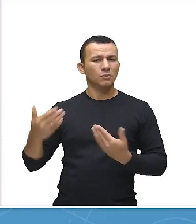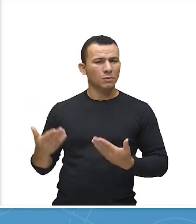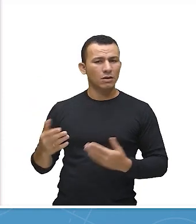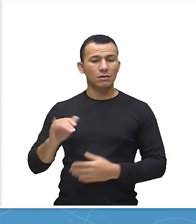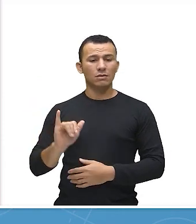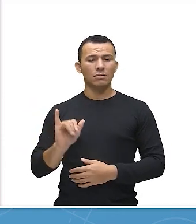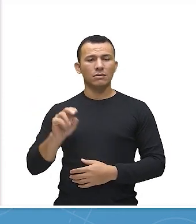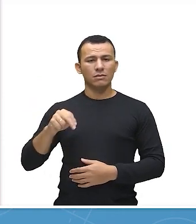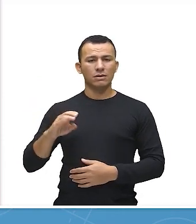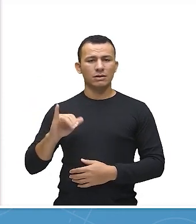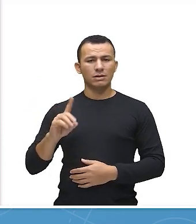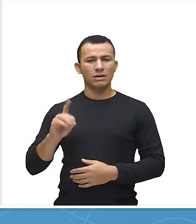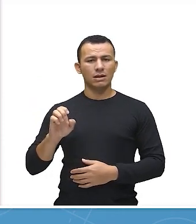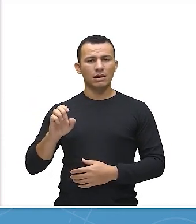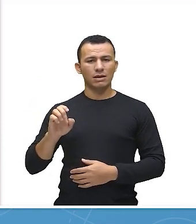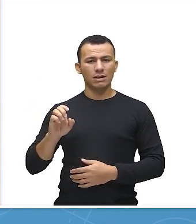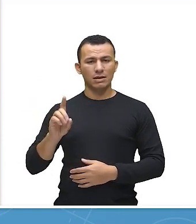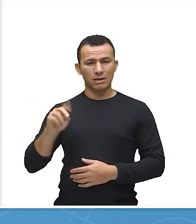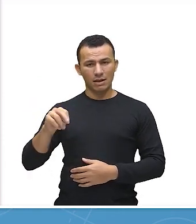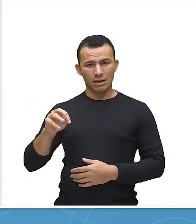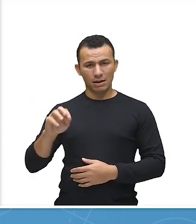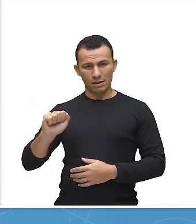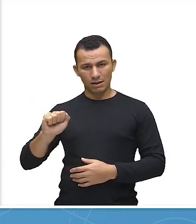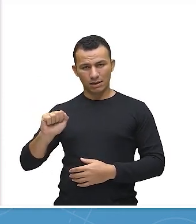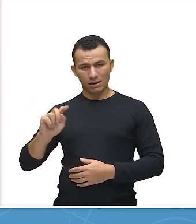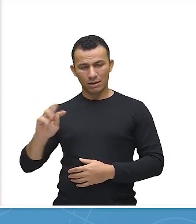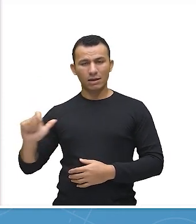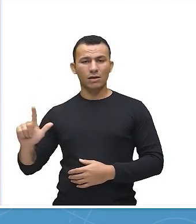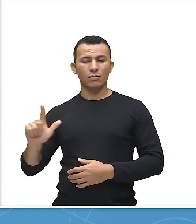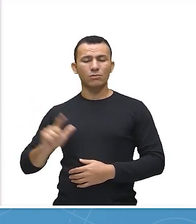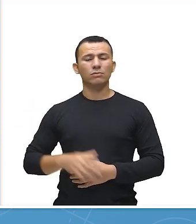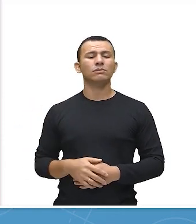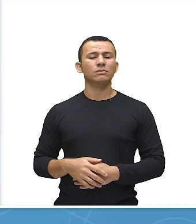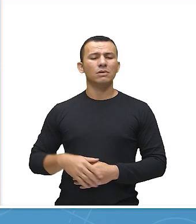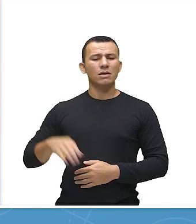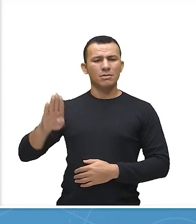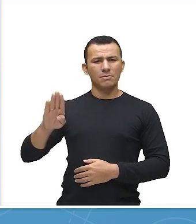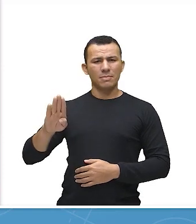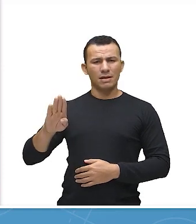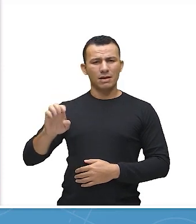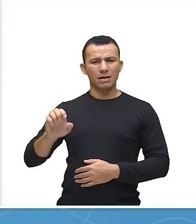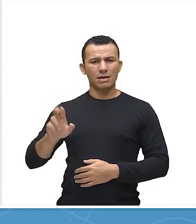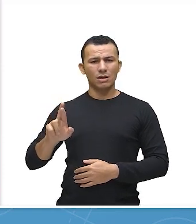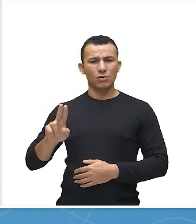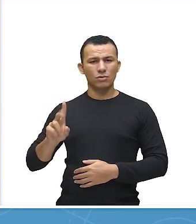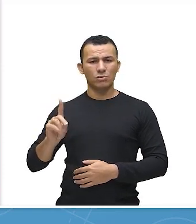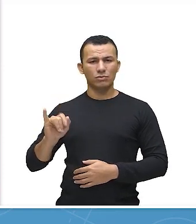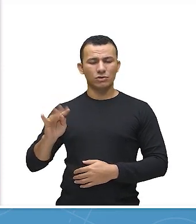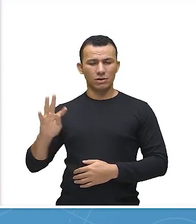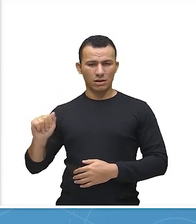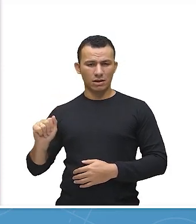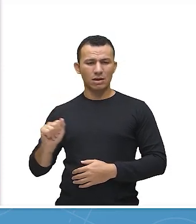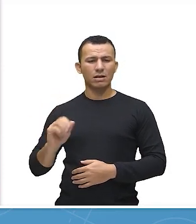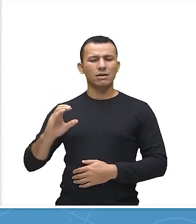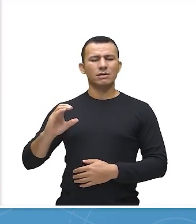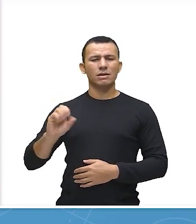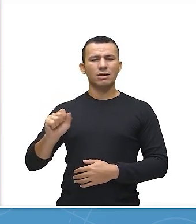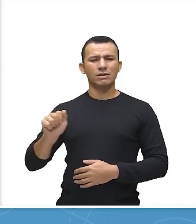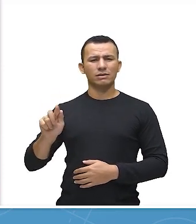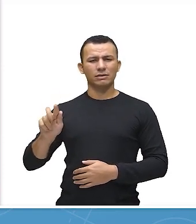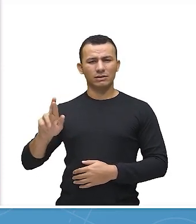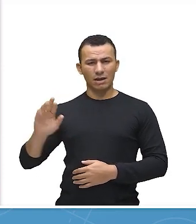outra questão de arte, que é a nossa questão 18. Vamos lá? Música composta a partir de